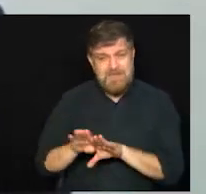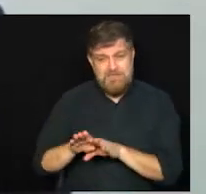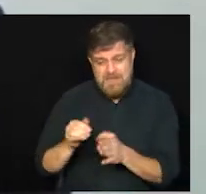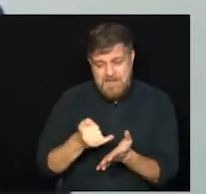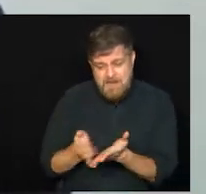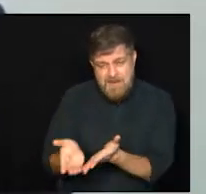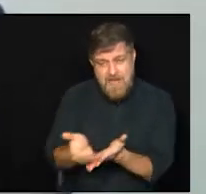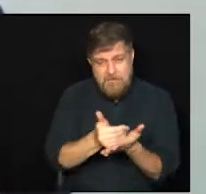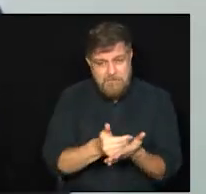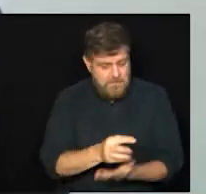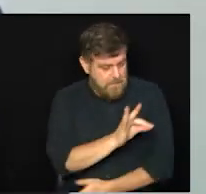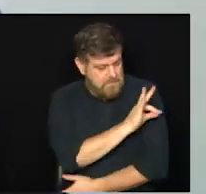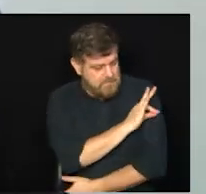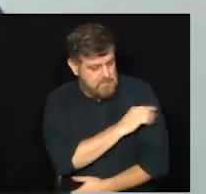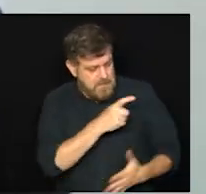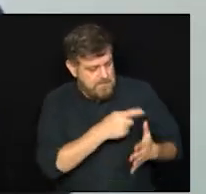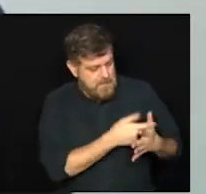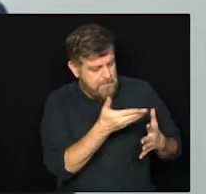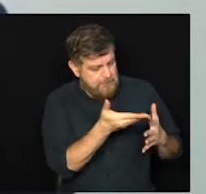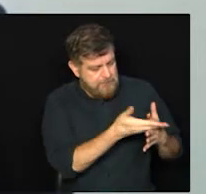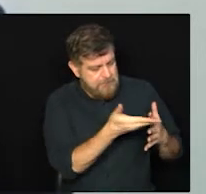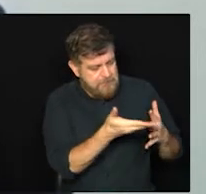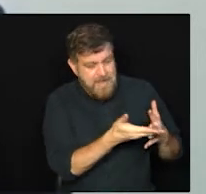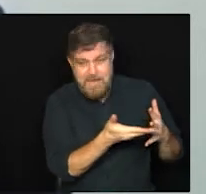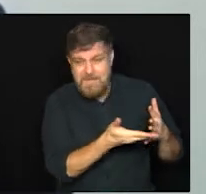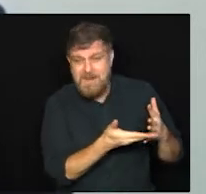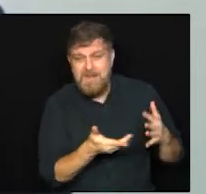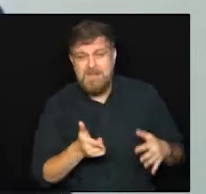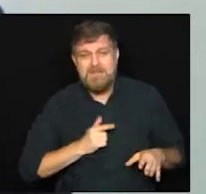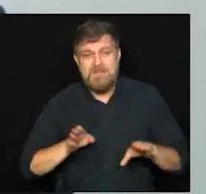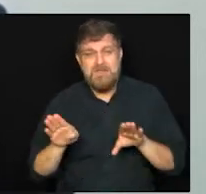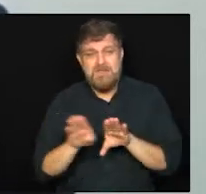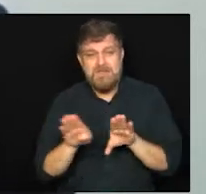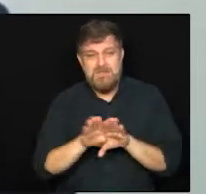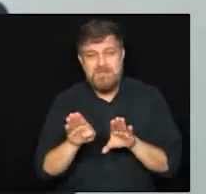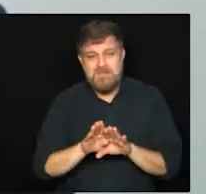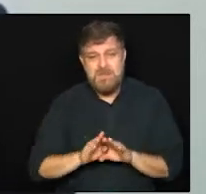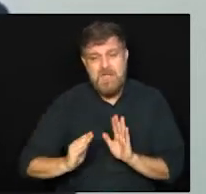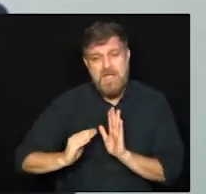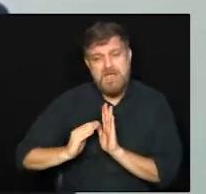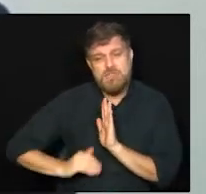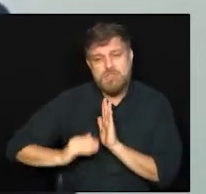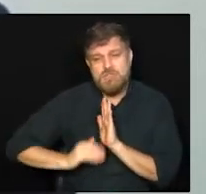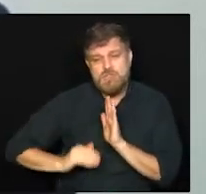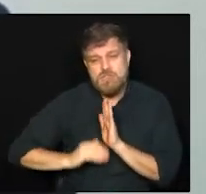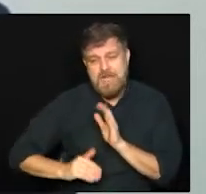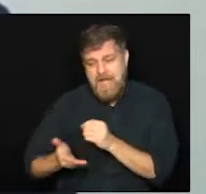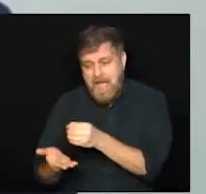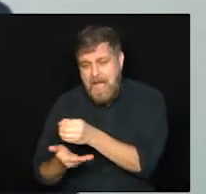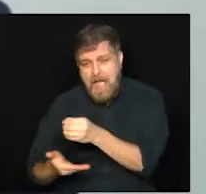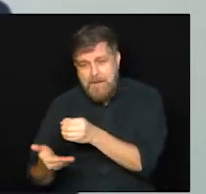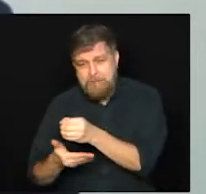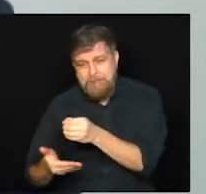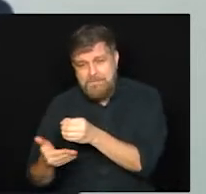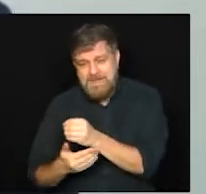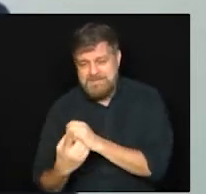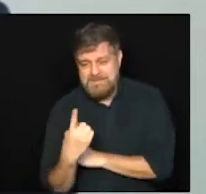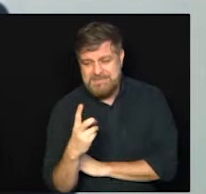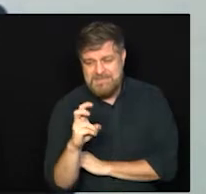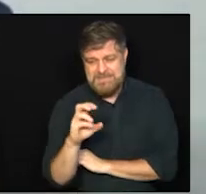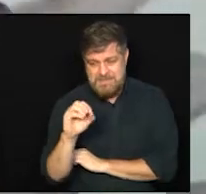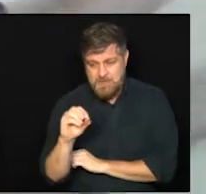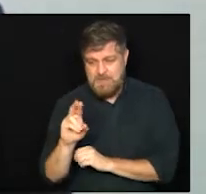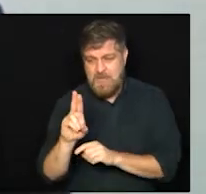é importante que tenha ali a cláusula da retirada daquela parcela mínima, que é 150 unidades fiscais de Campinas,